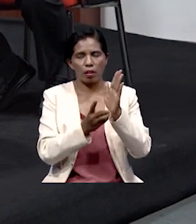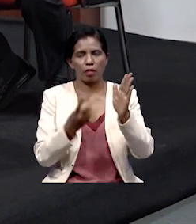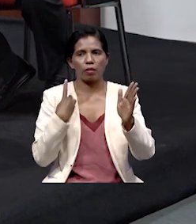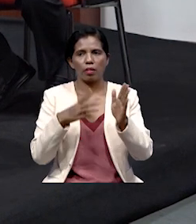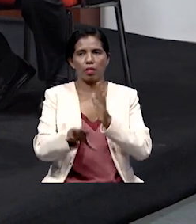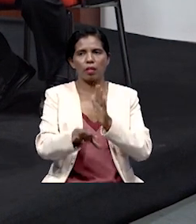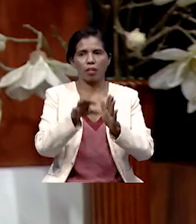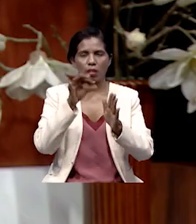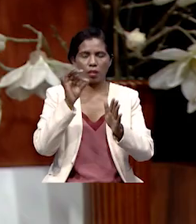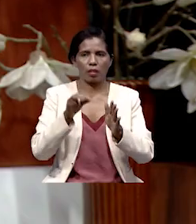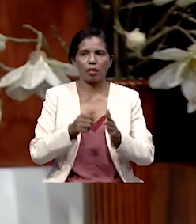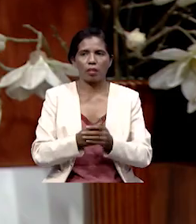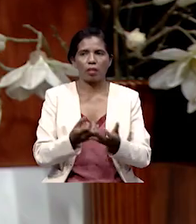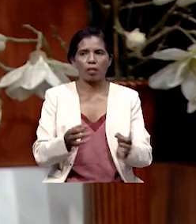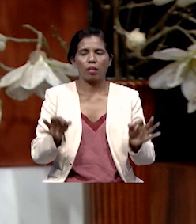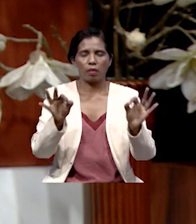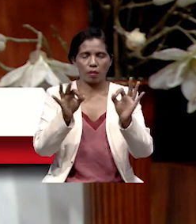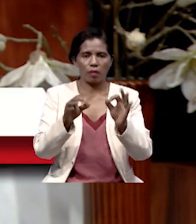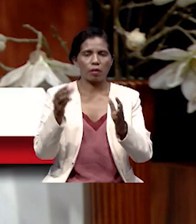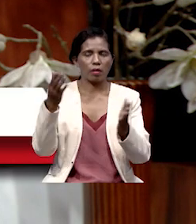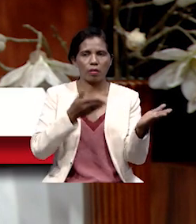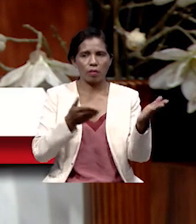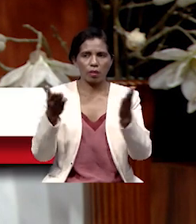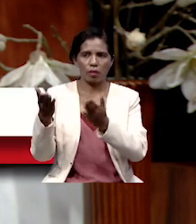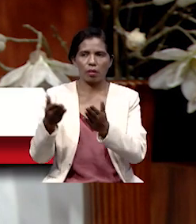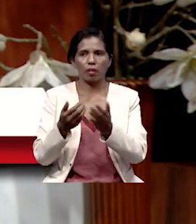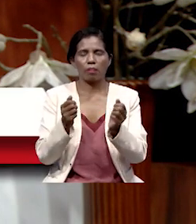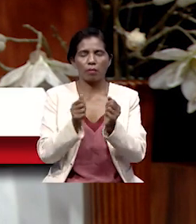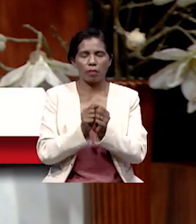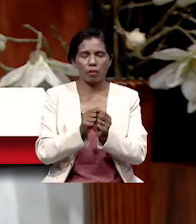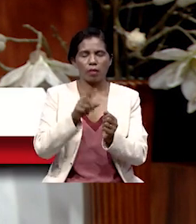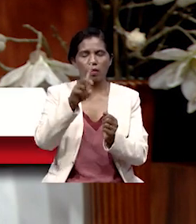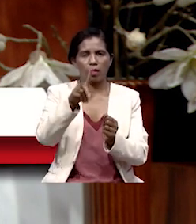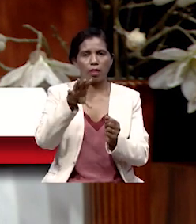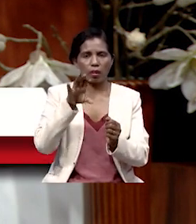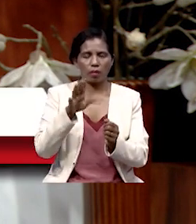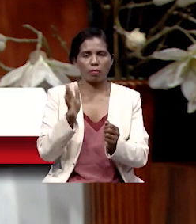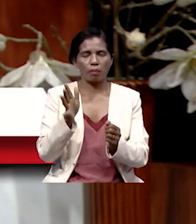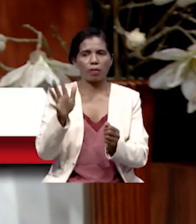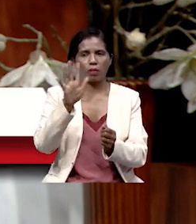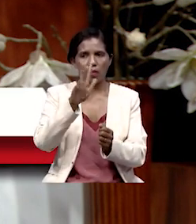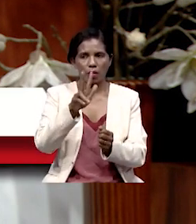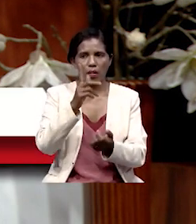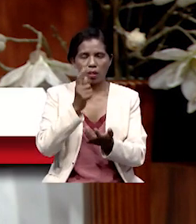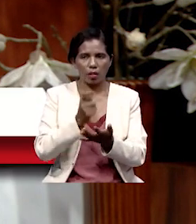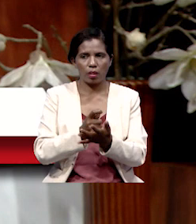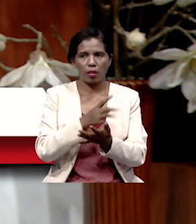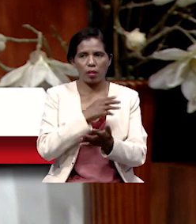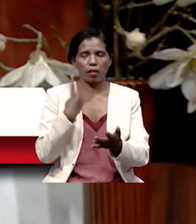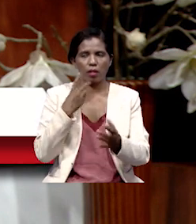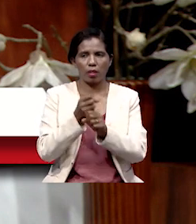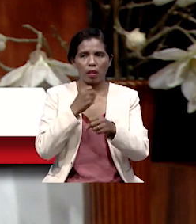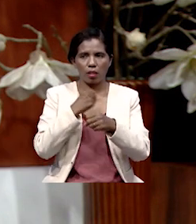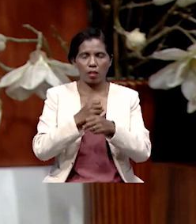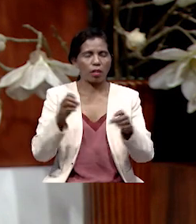hosie alvadega, importação ne liutia fale 153 ribu, significa tak halotie con que itine produto e railaran la